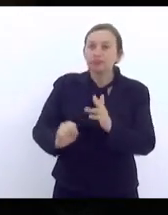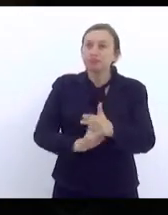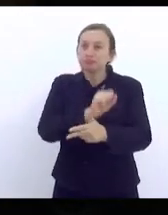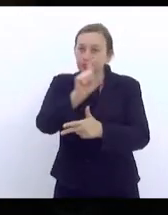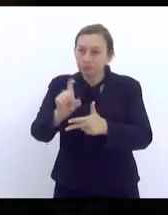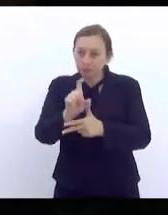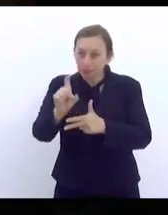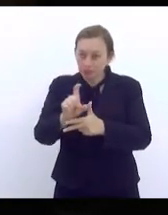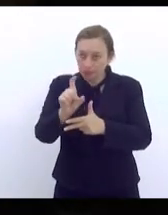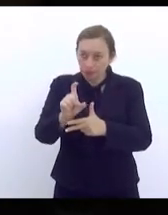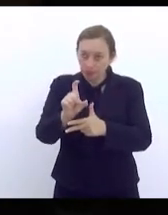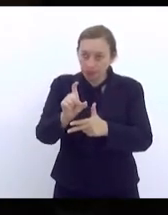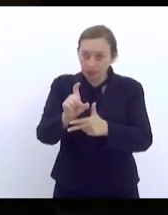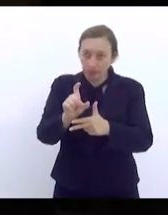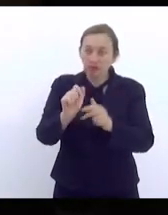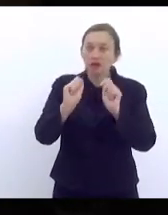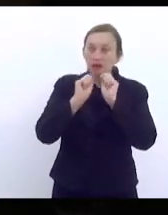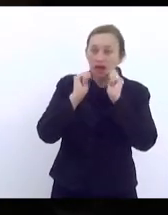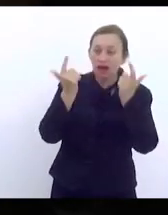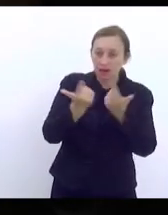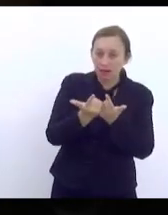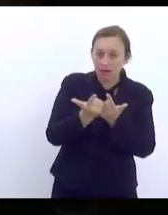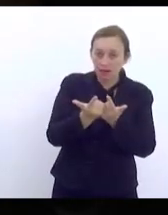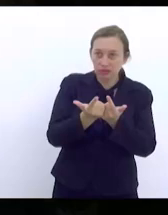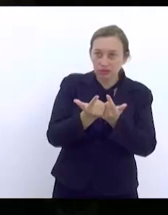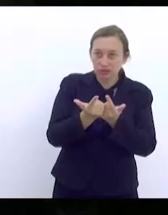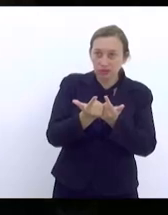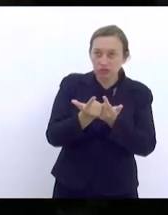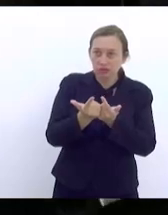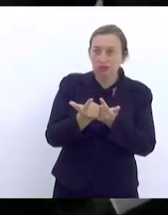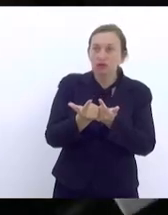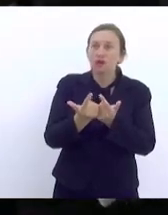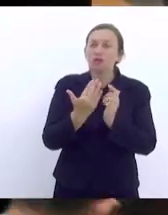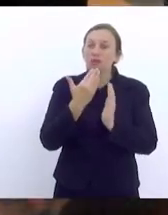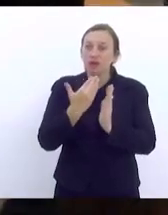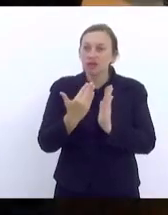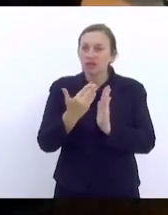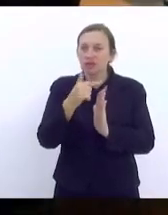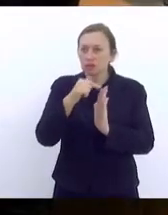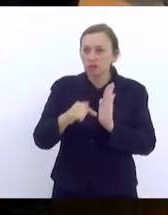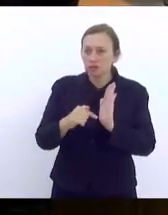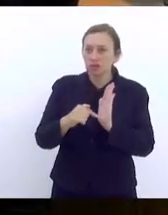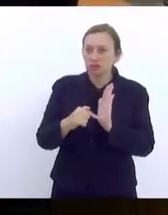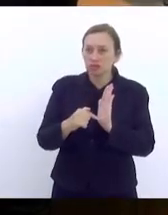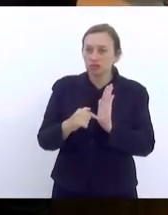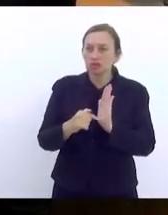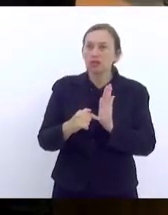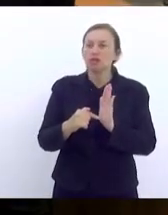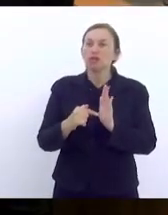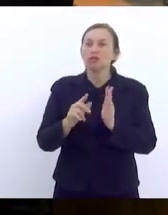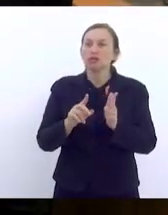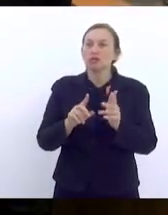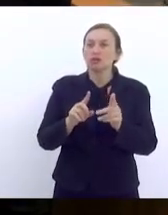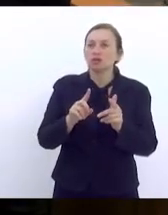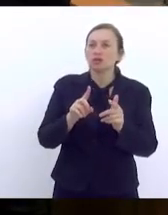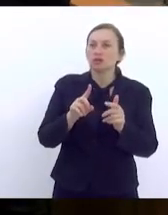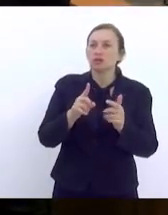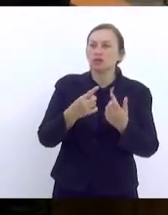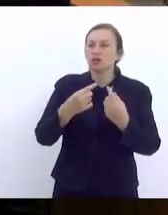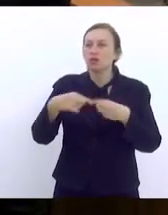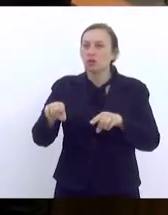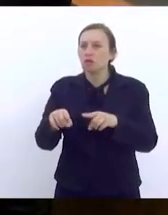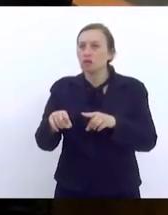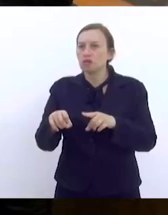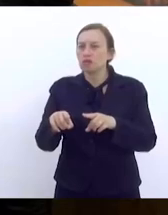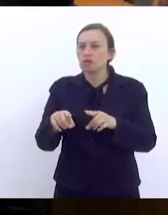por parte da Assembleia Legislativa em conta constatando ali violações de direito e o